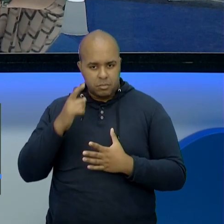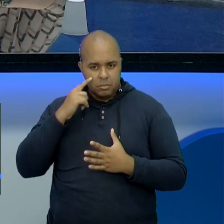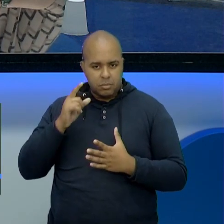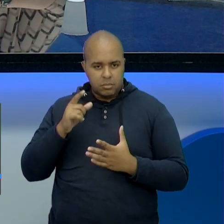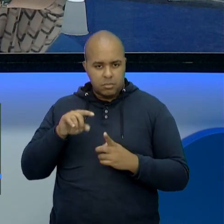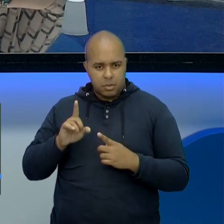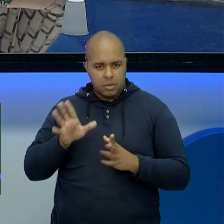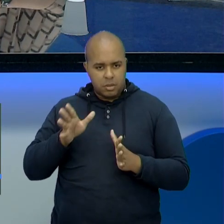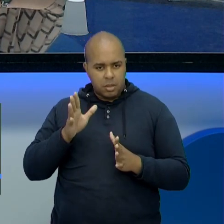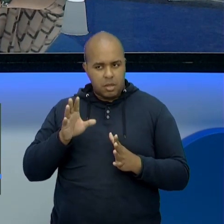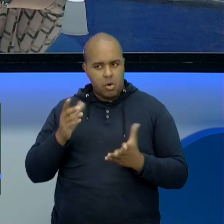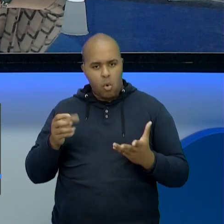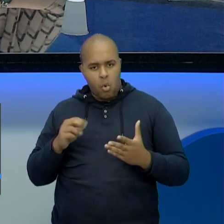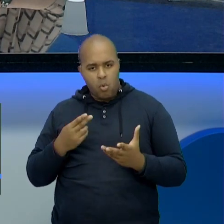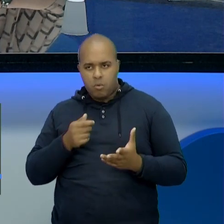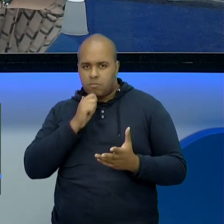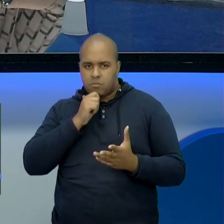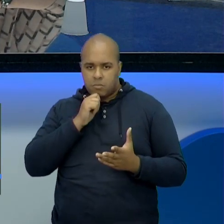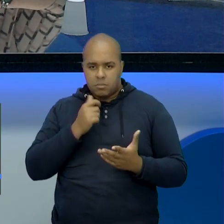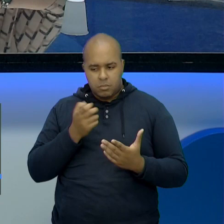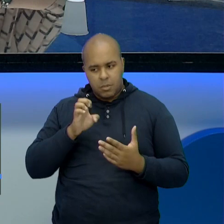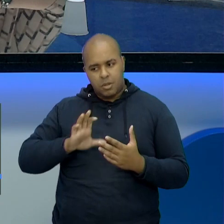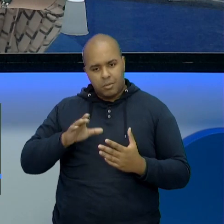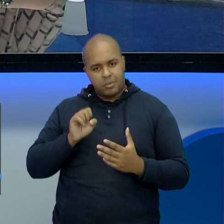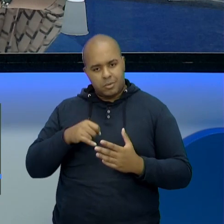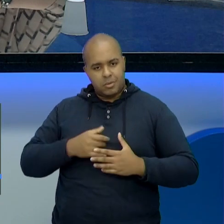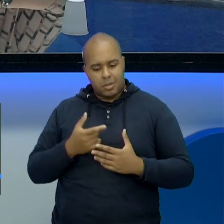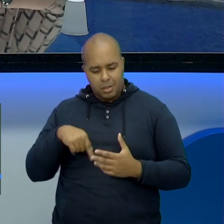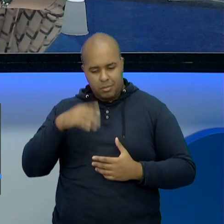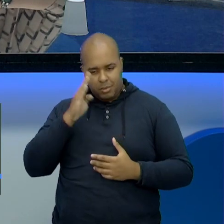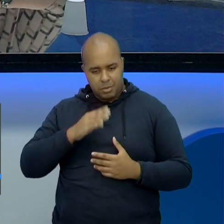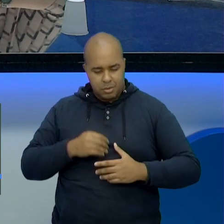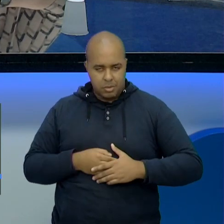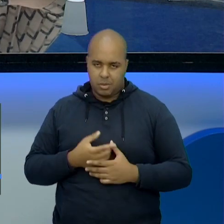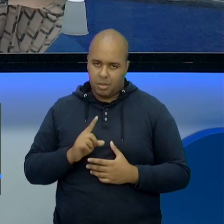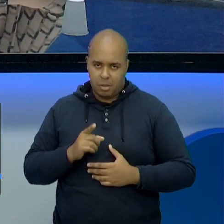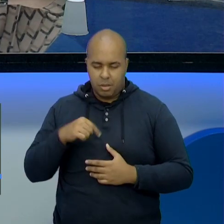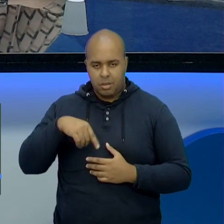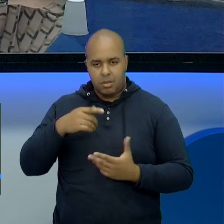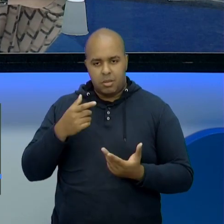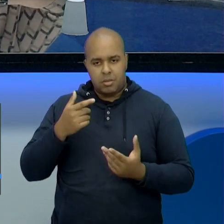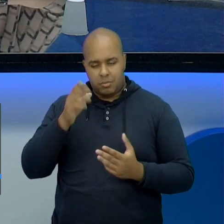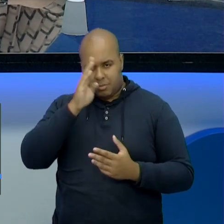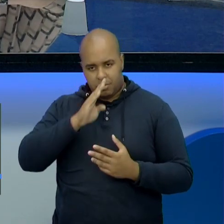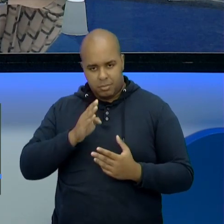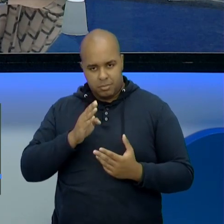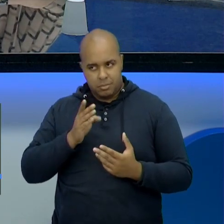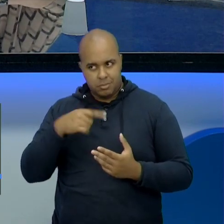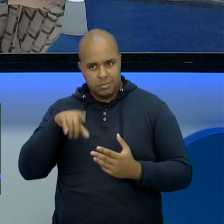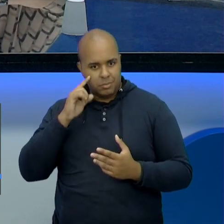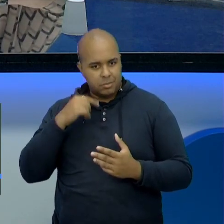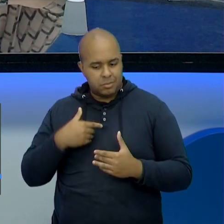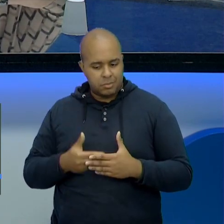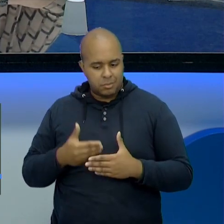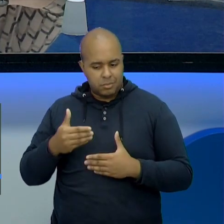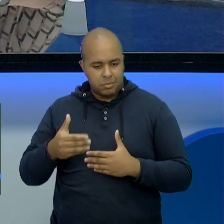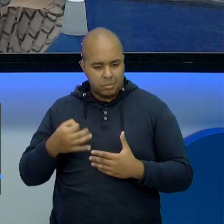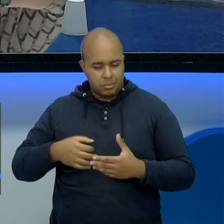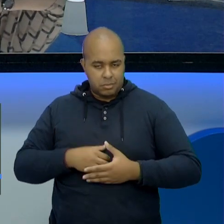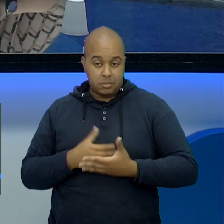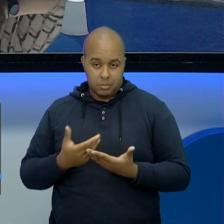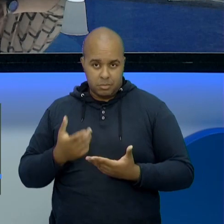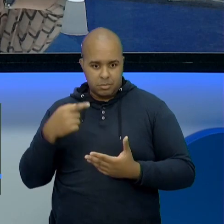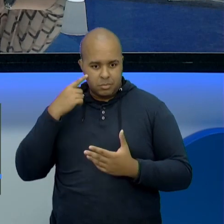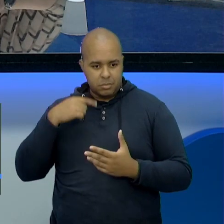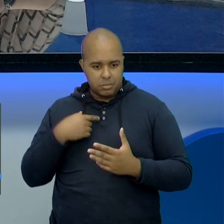obrigatoriedade já ou ainda não? Na Europa, sim. Não, aqui no Brasil. Não, né? No Brasil a gente está avançando.